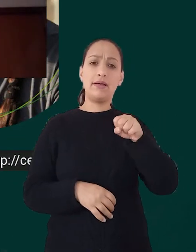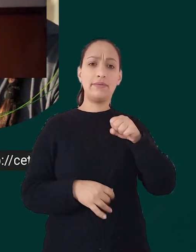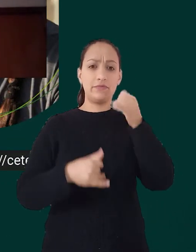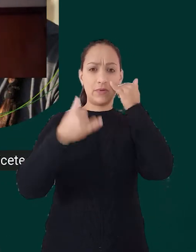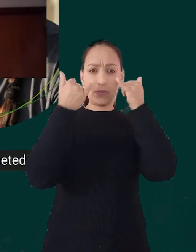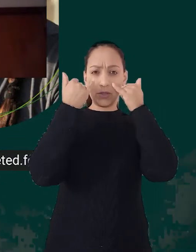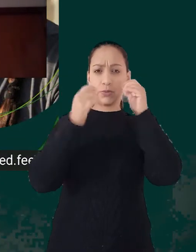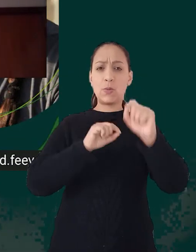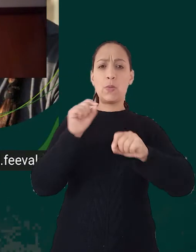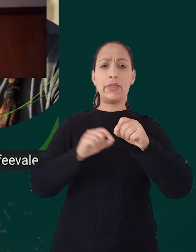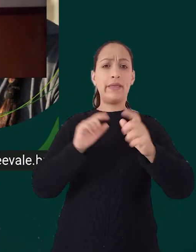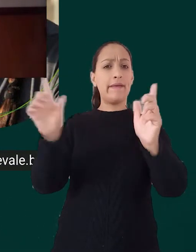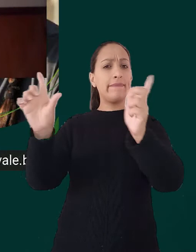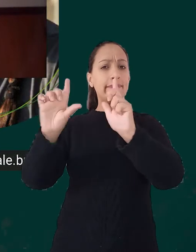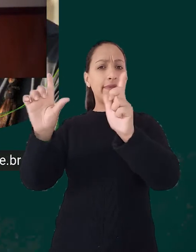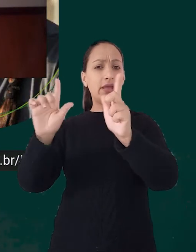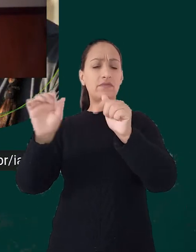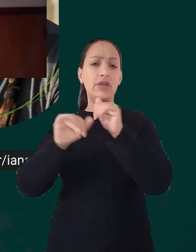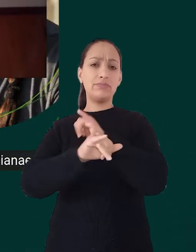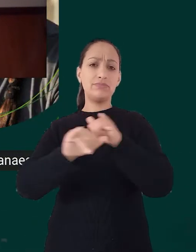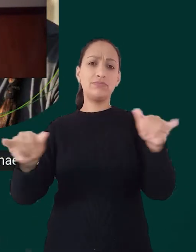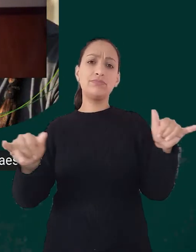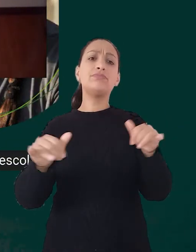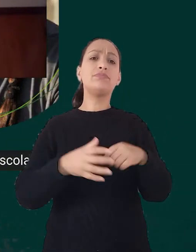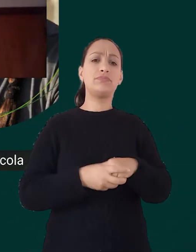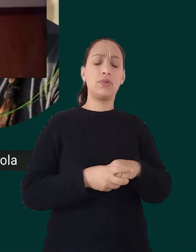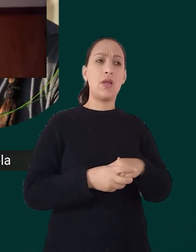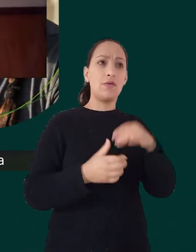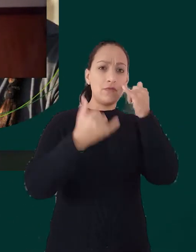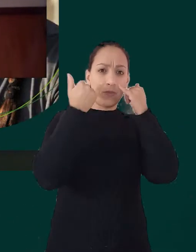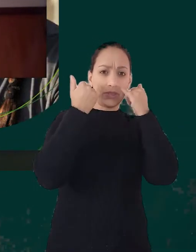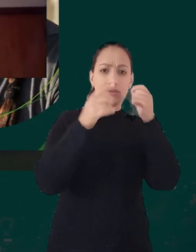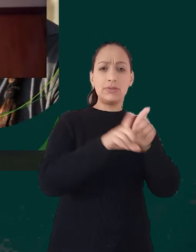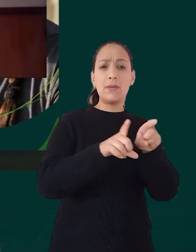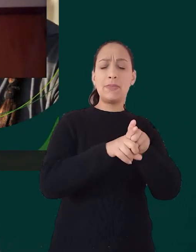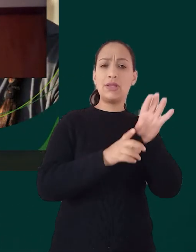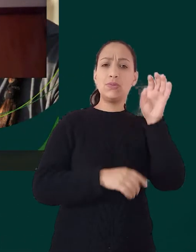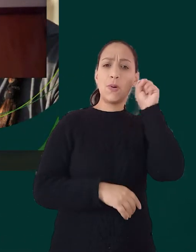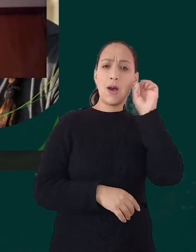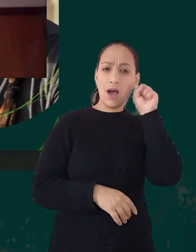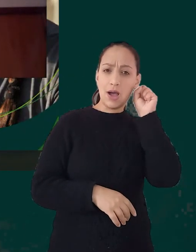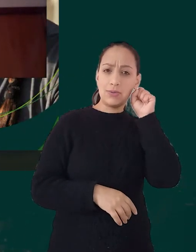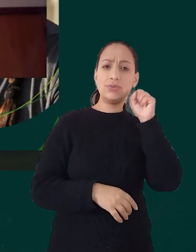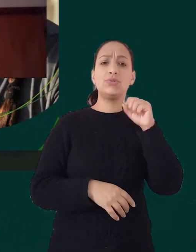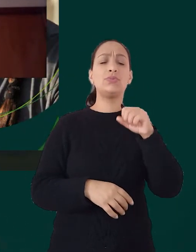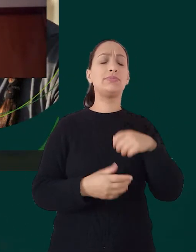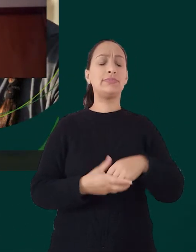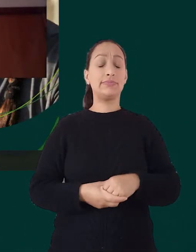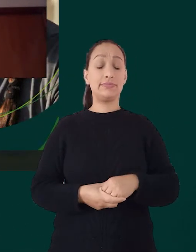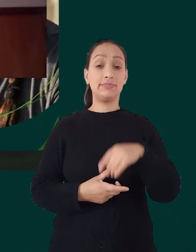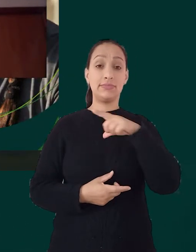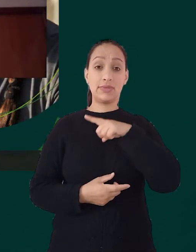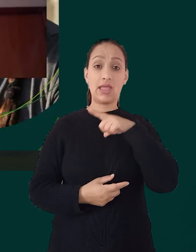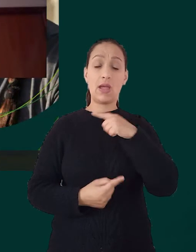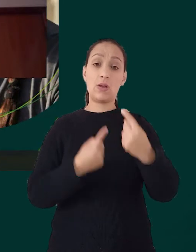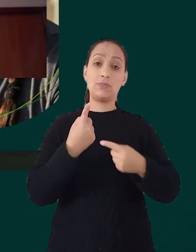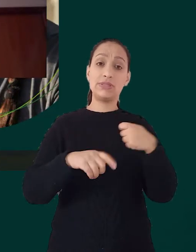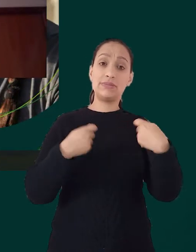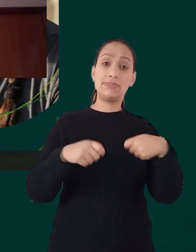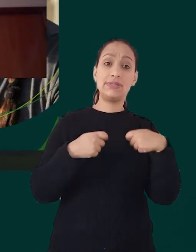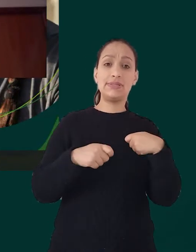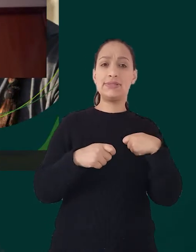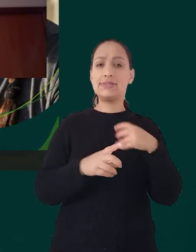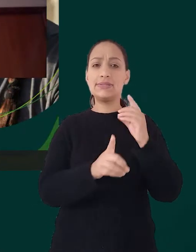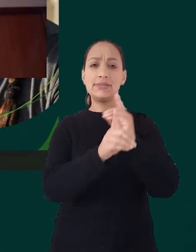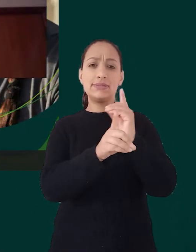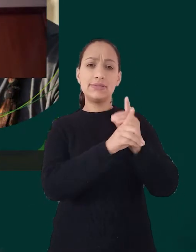passa pela TV, como sendo as informações que vai vindo pelo áudio. Então, tem algumas questões que tu tem que ir desvendando, tu tem que